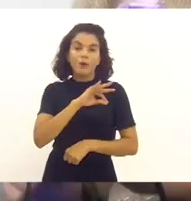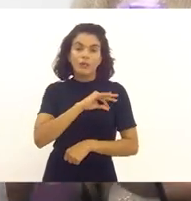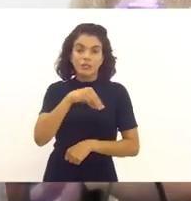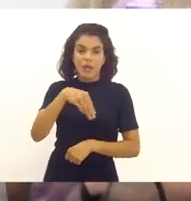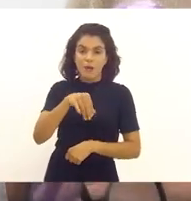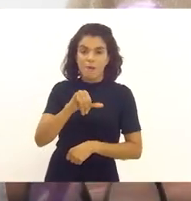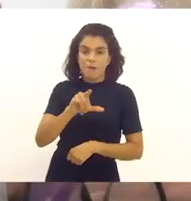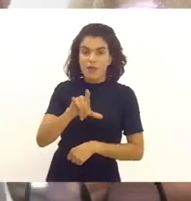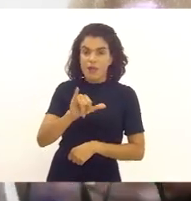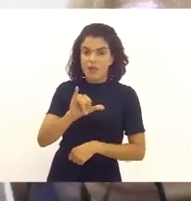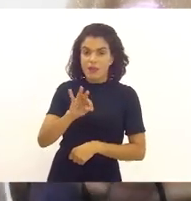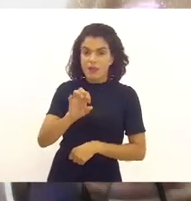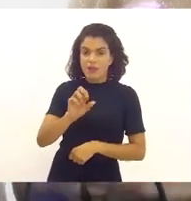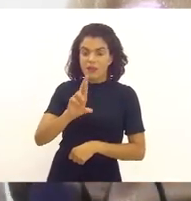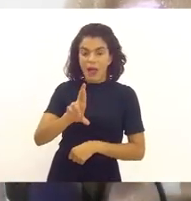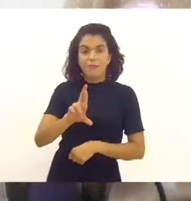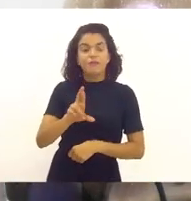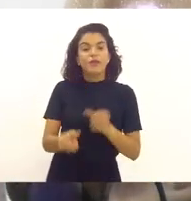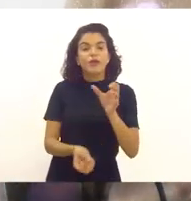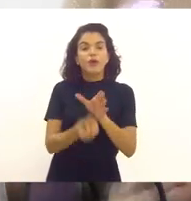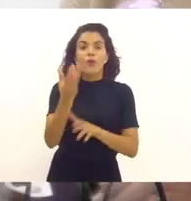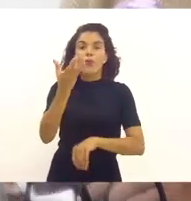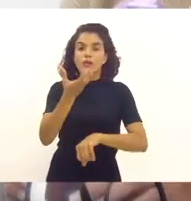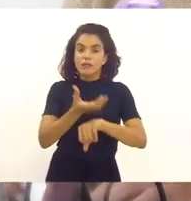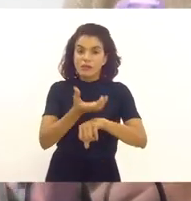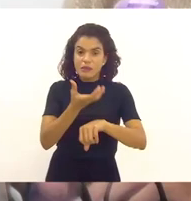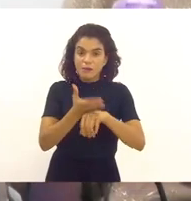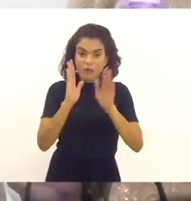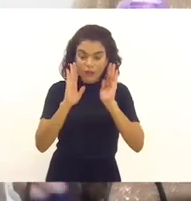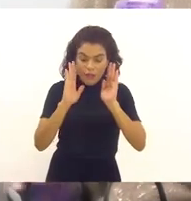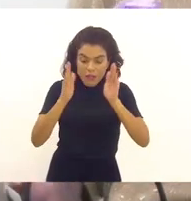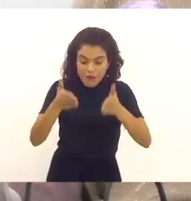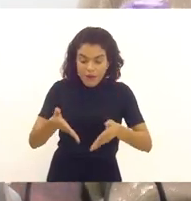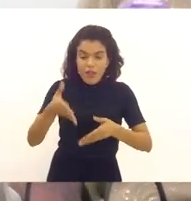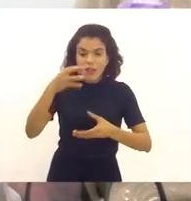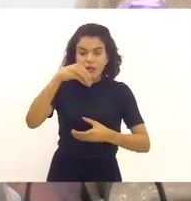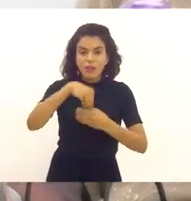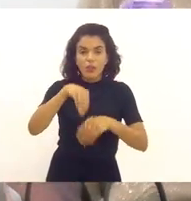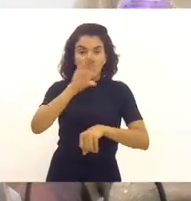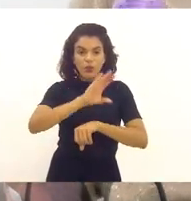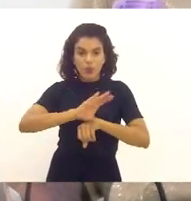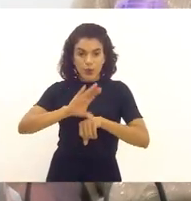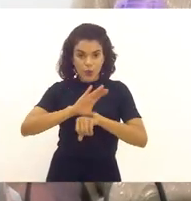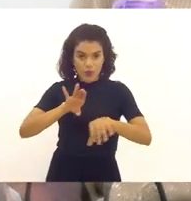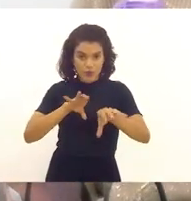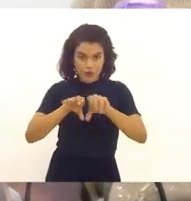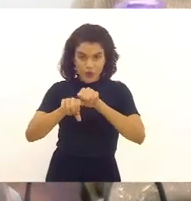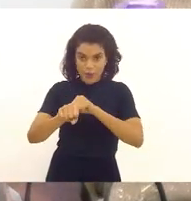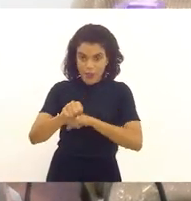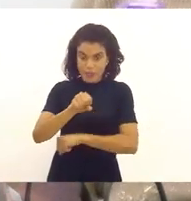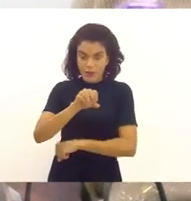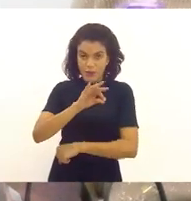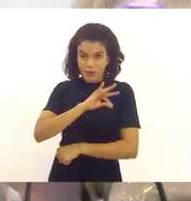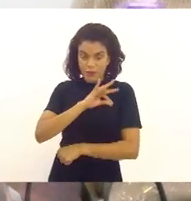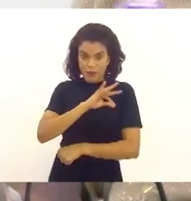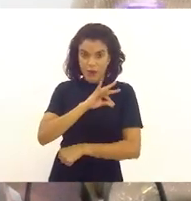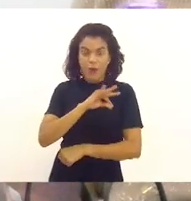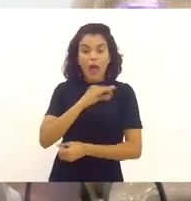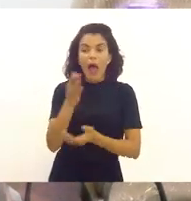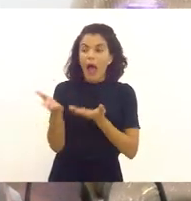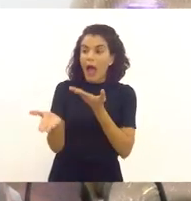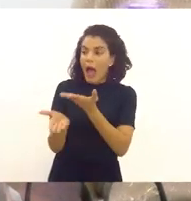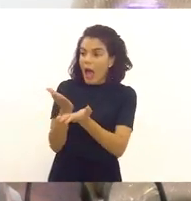criou uma uma disciplina específica dentro do curso de formação cara atendimento de